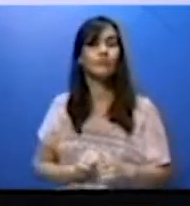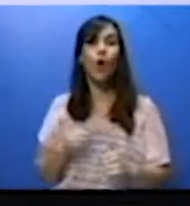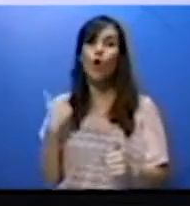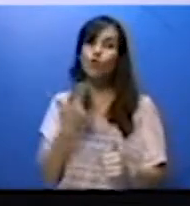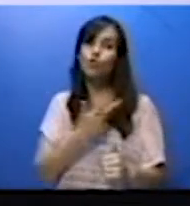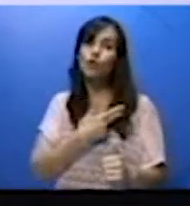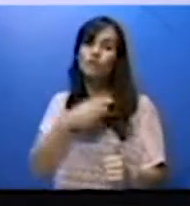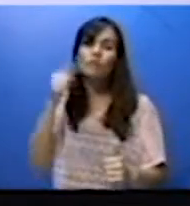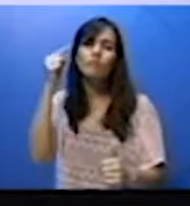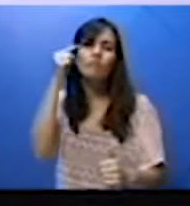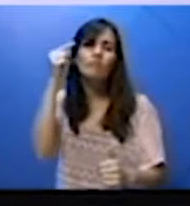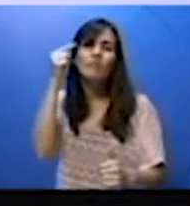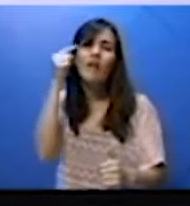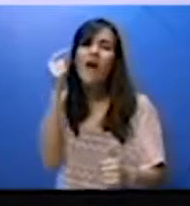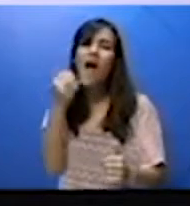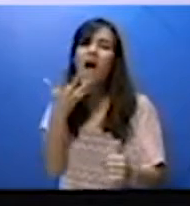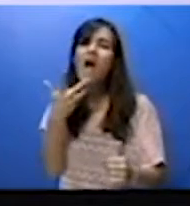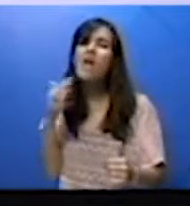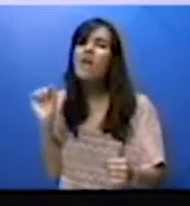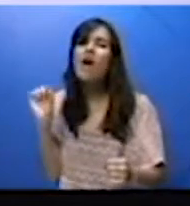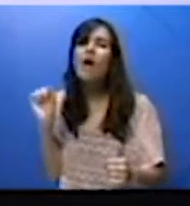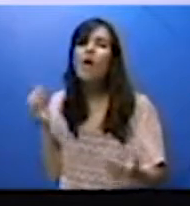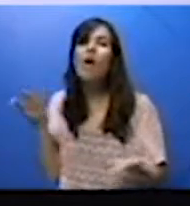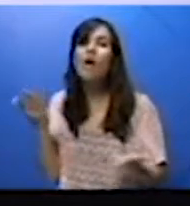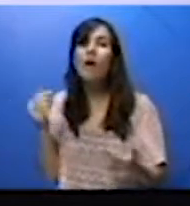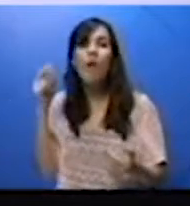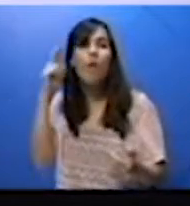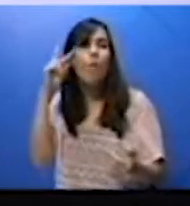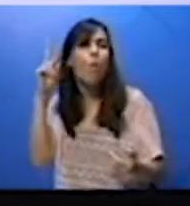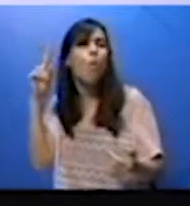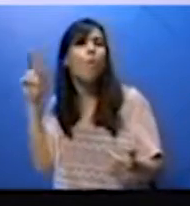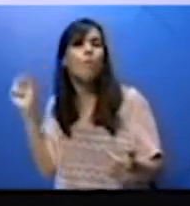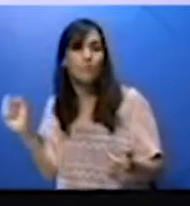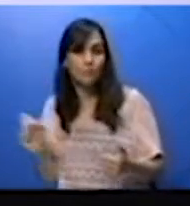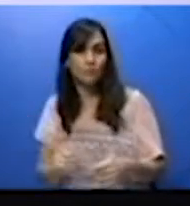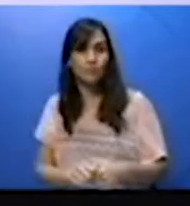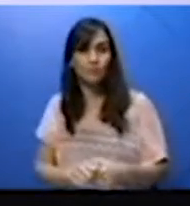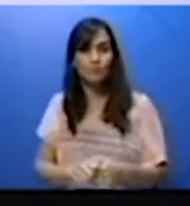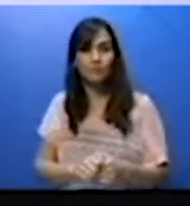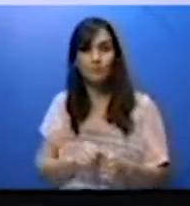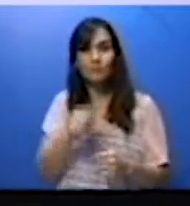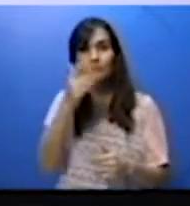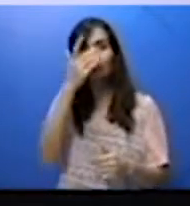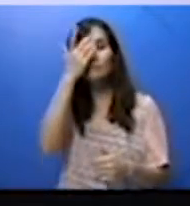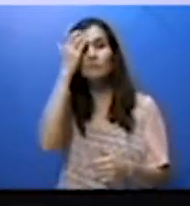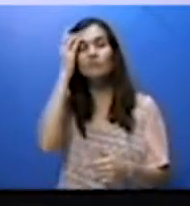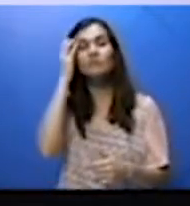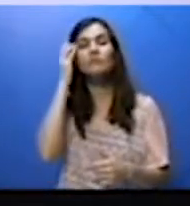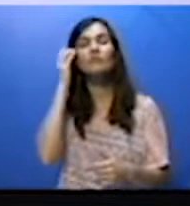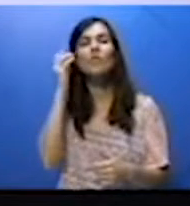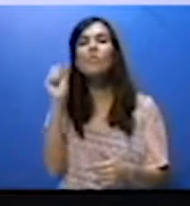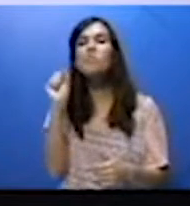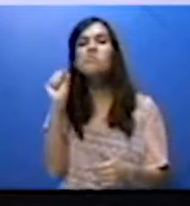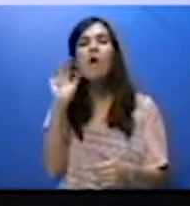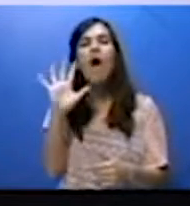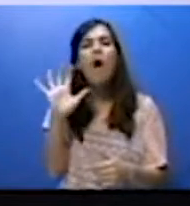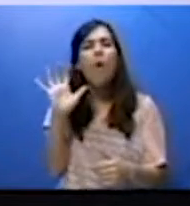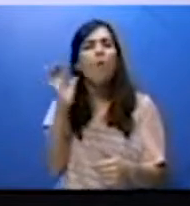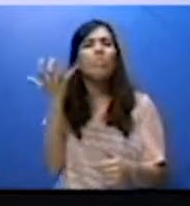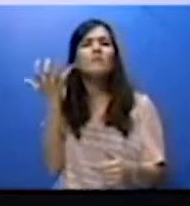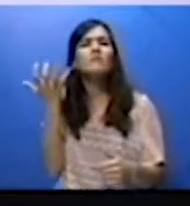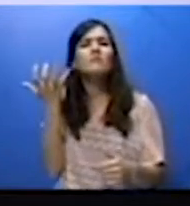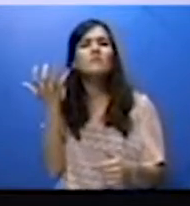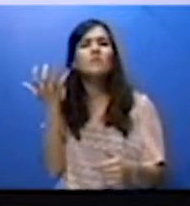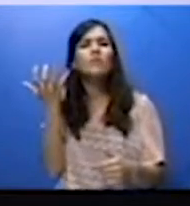criança fazendo com que ele faça uma reflexão que ele pensa que ele puxa a memória aconteceu o